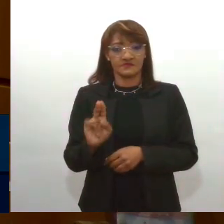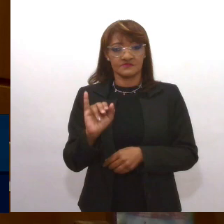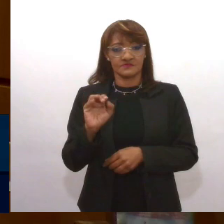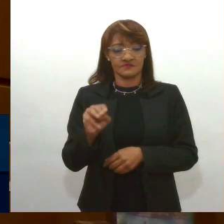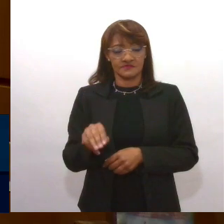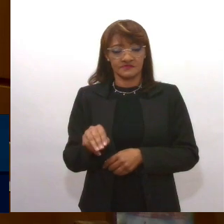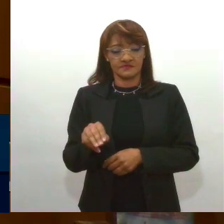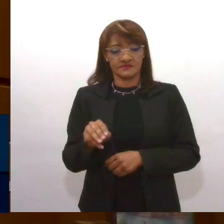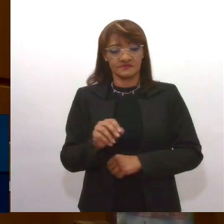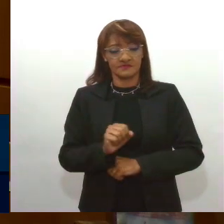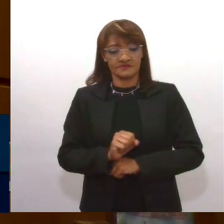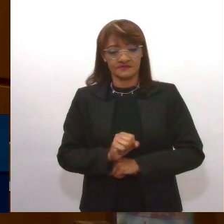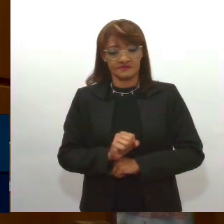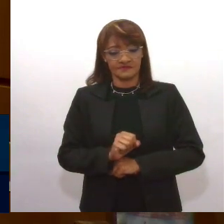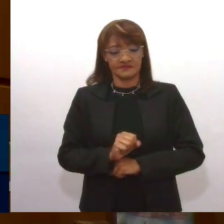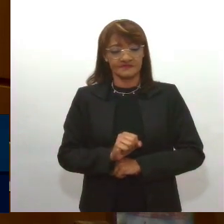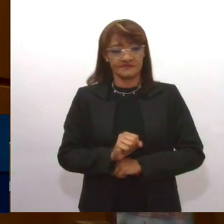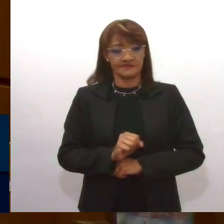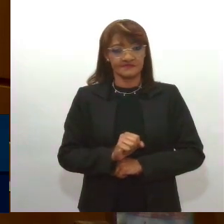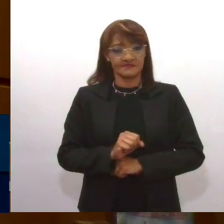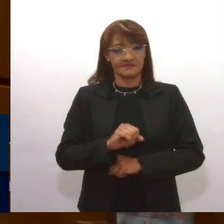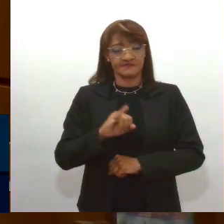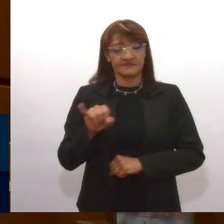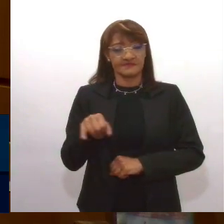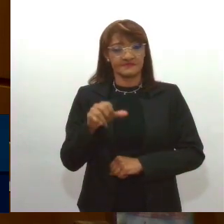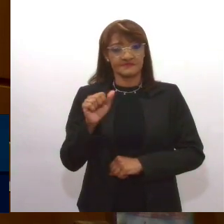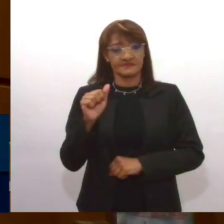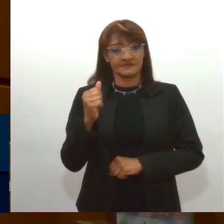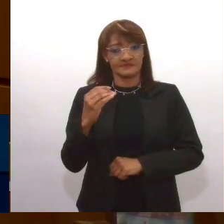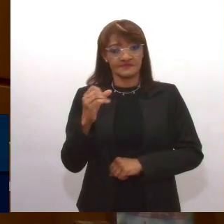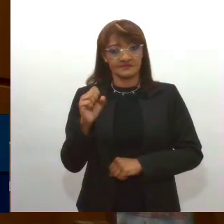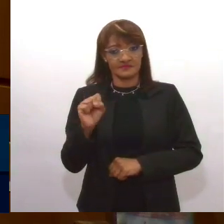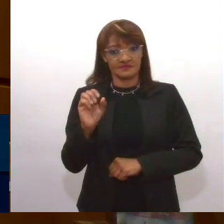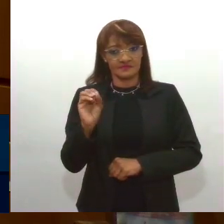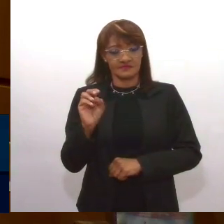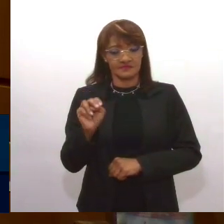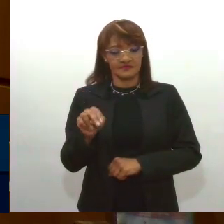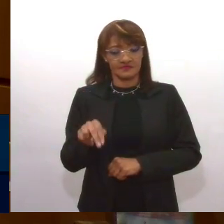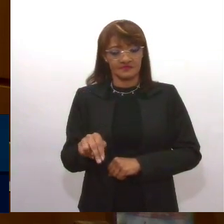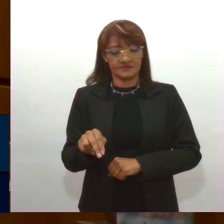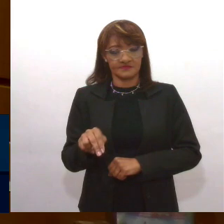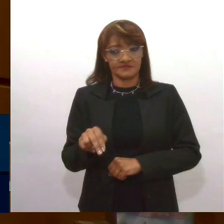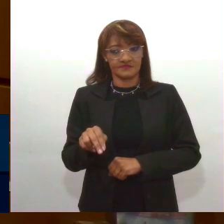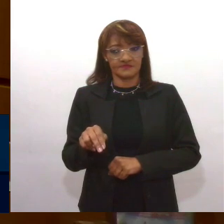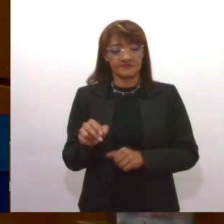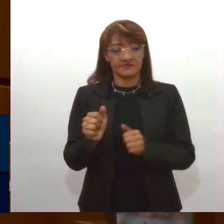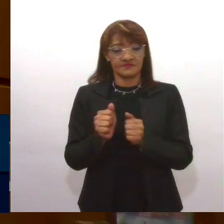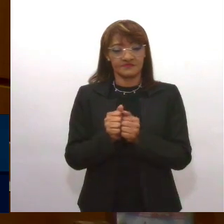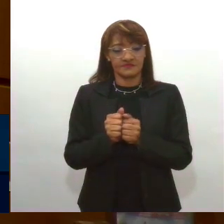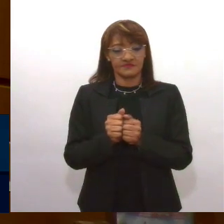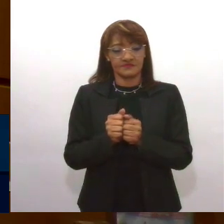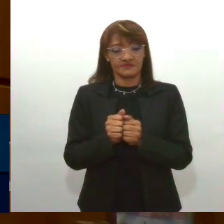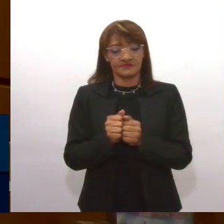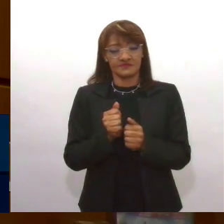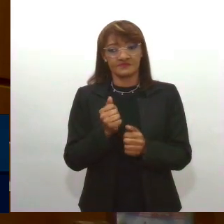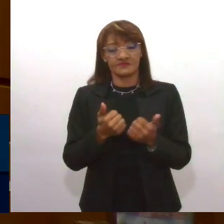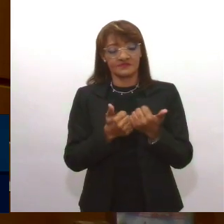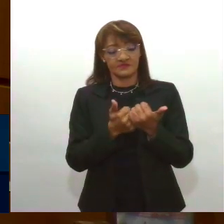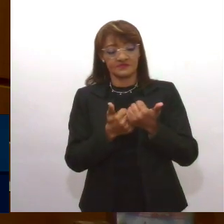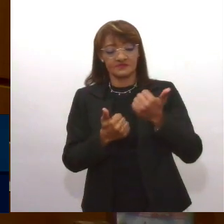jaon do Mangue grande e o seu companheiro vice-prefeito Fernando de